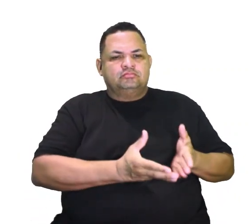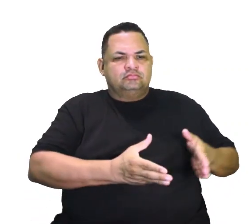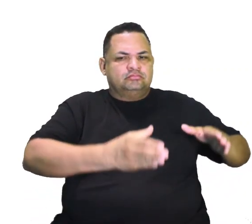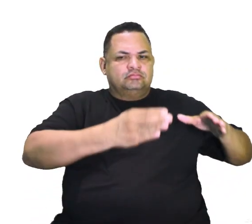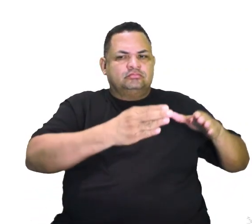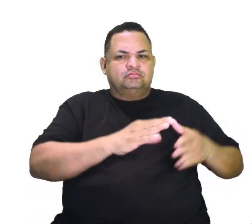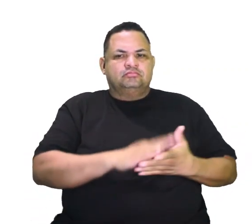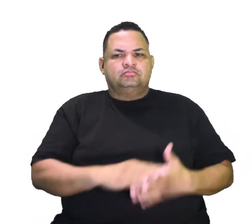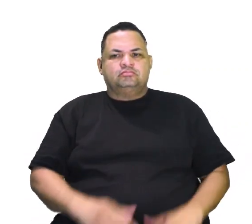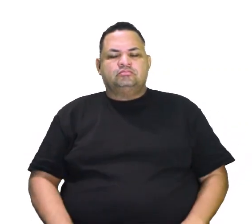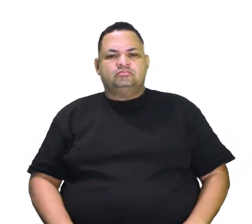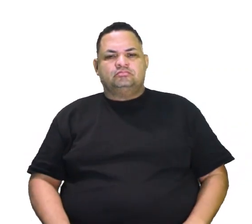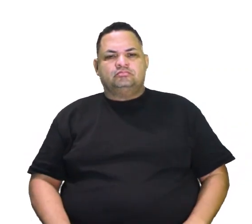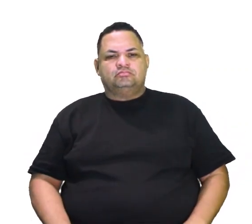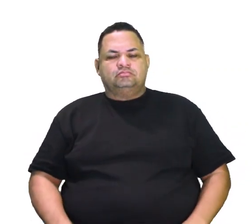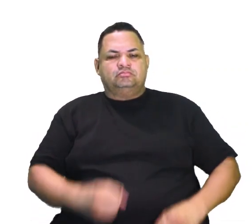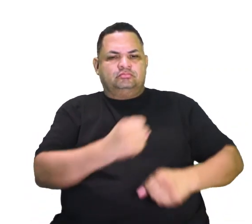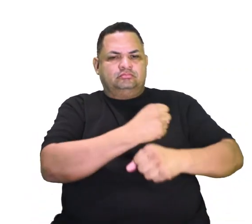barro.